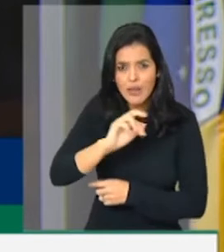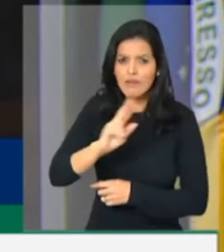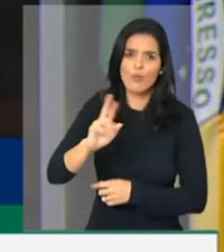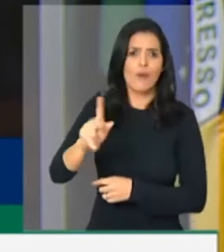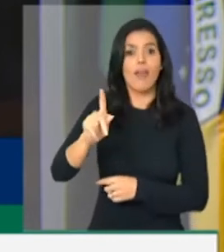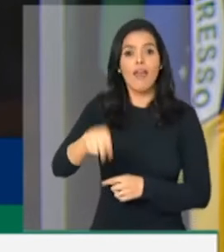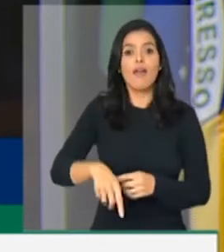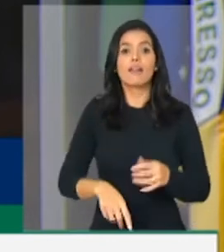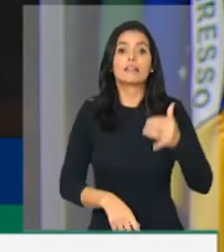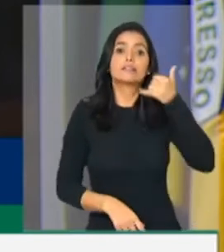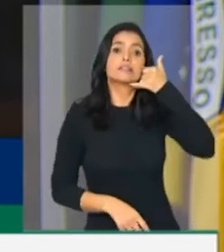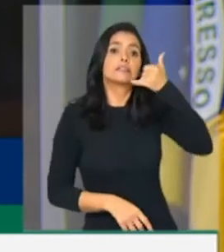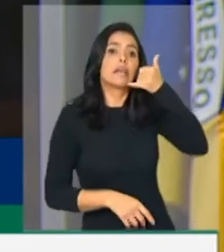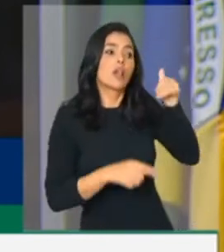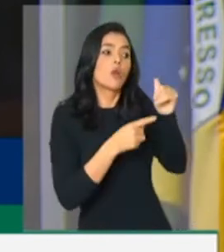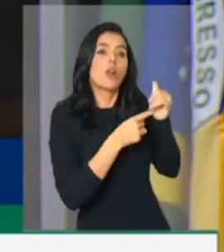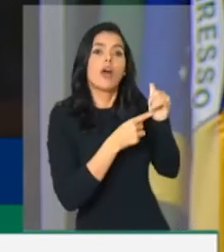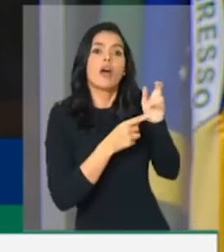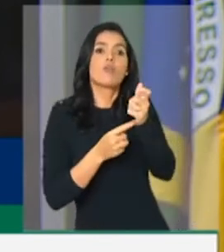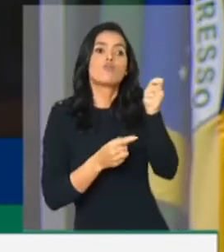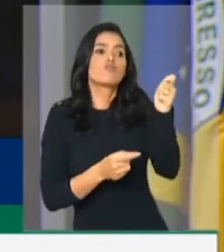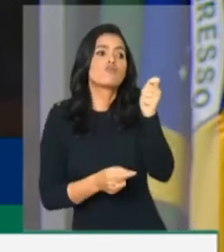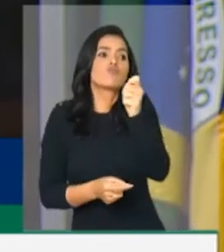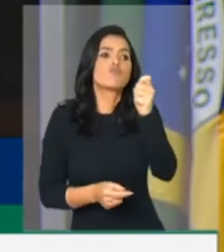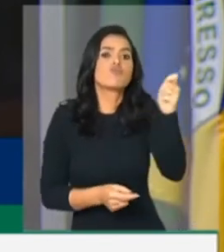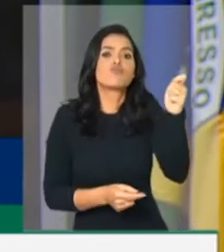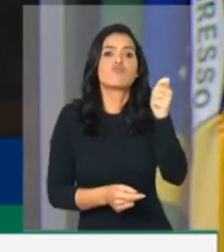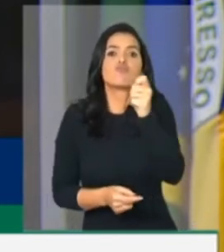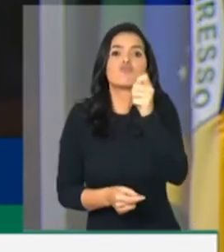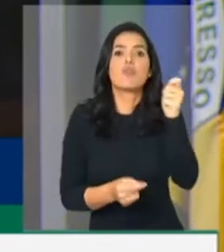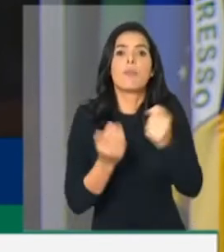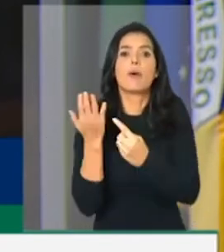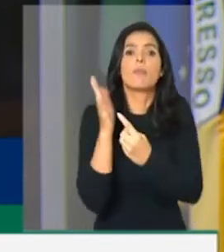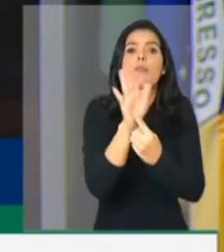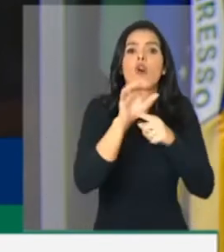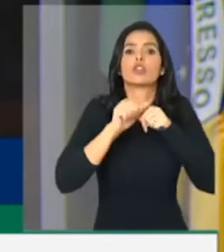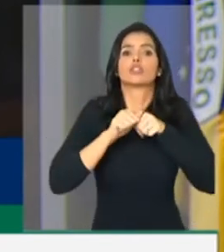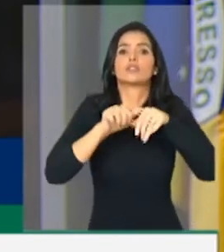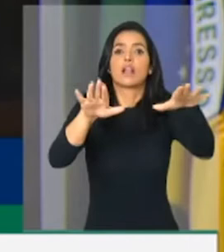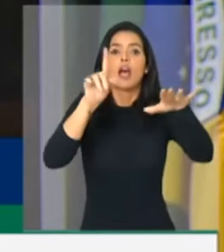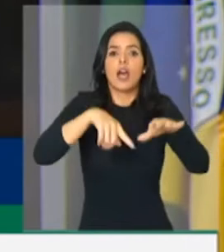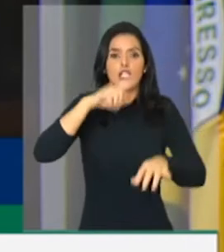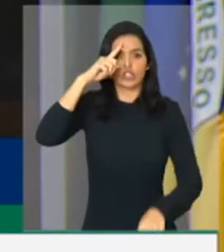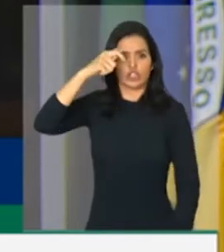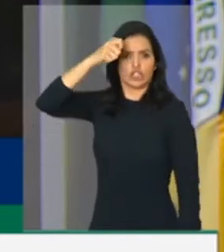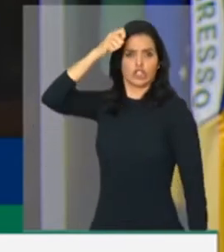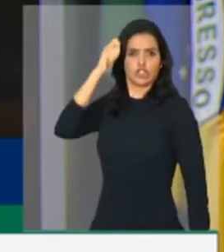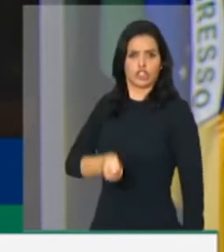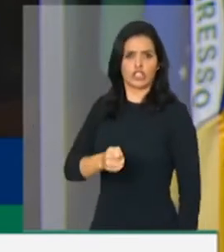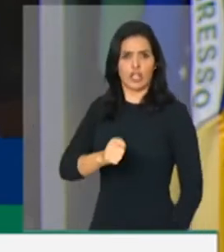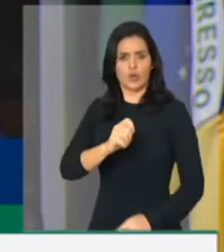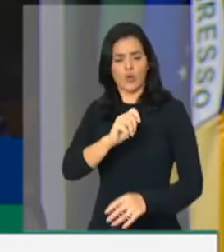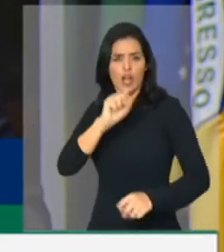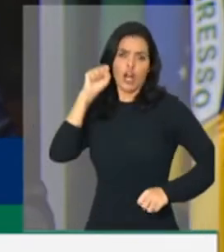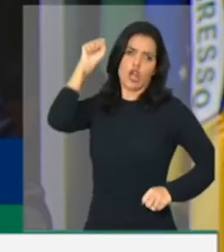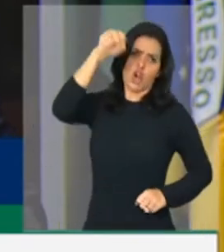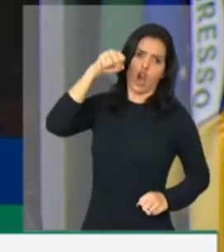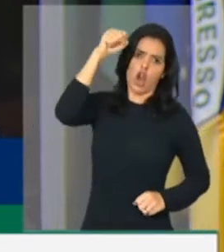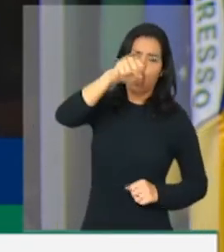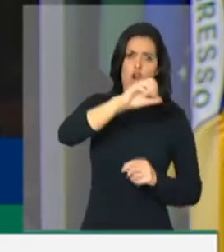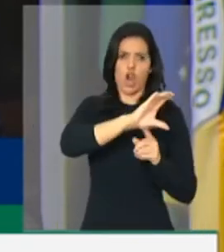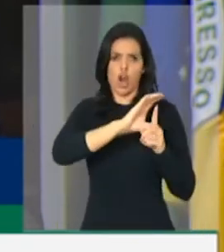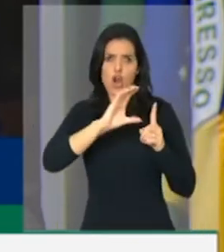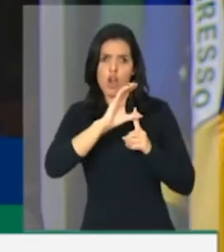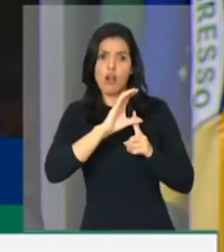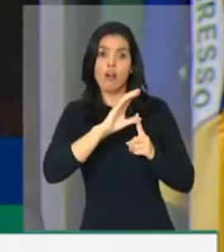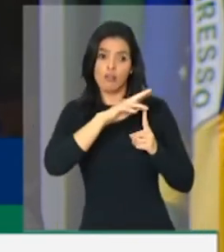acontecendo na ditadura Comunista de Cuba que há anos reprime os cidadãos